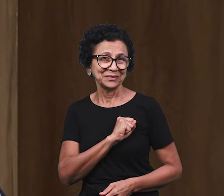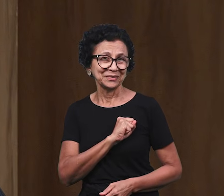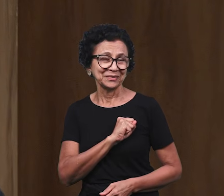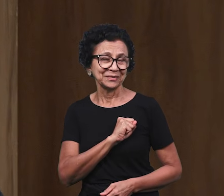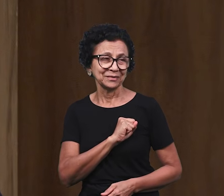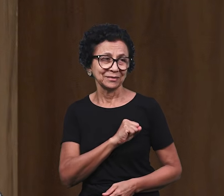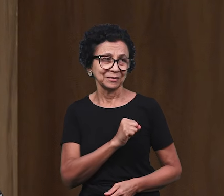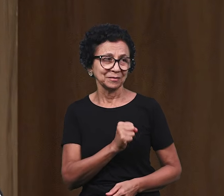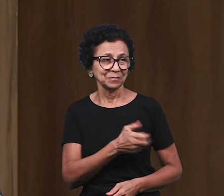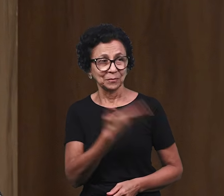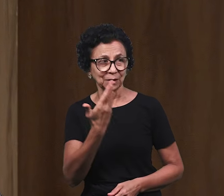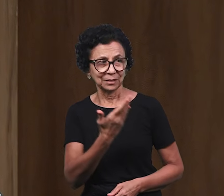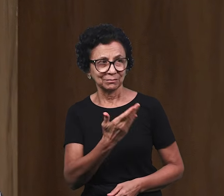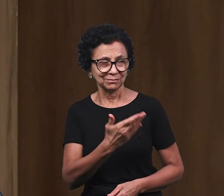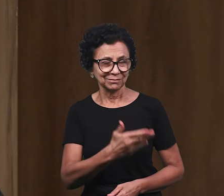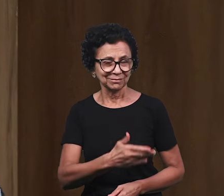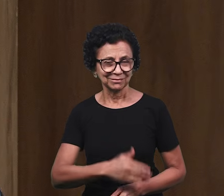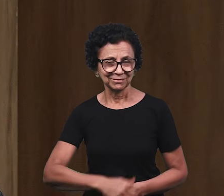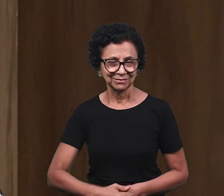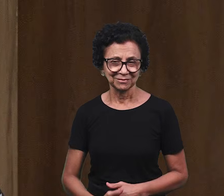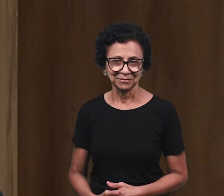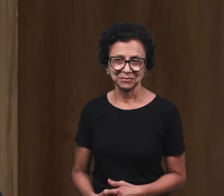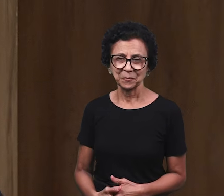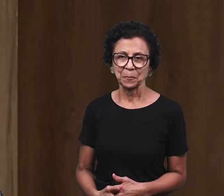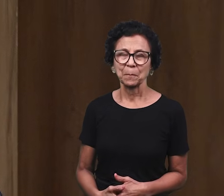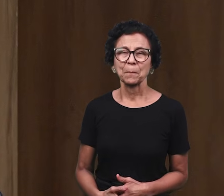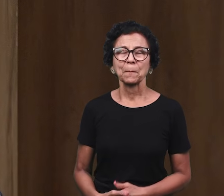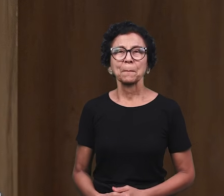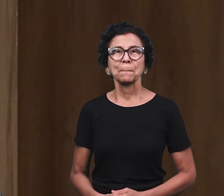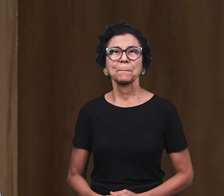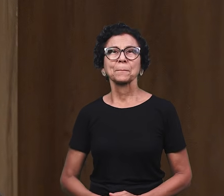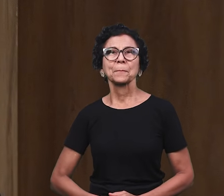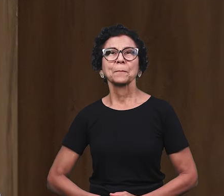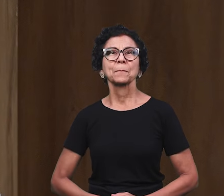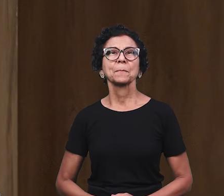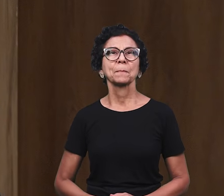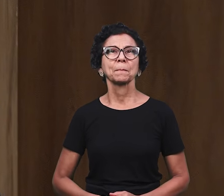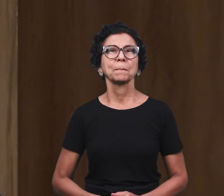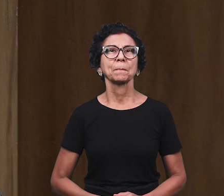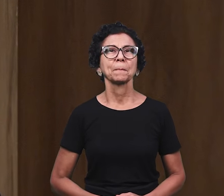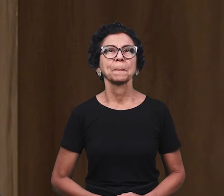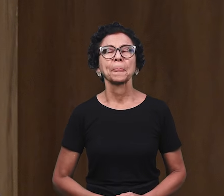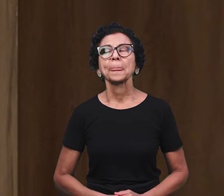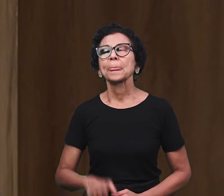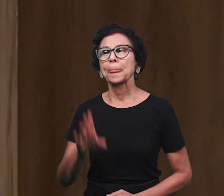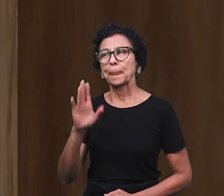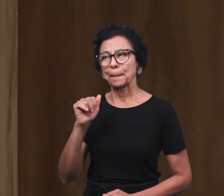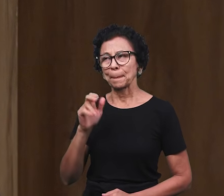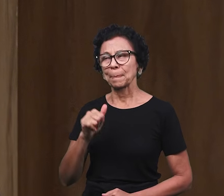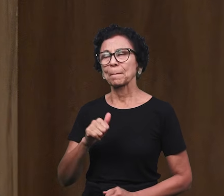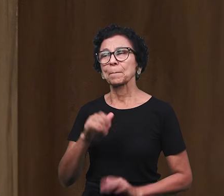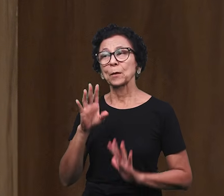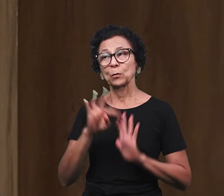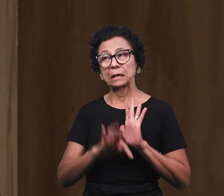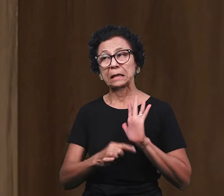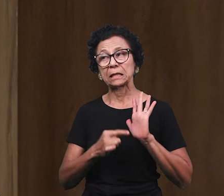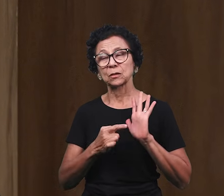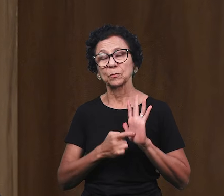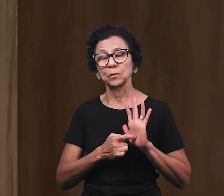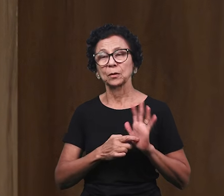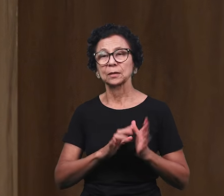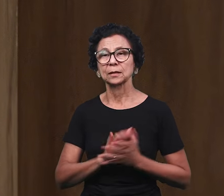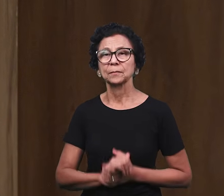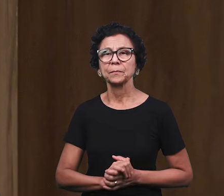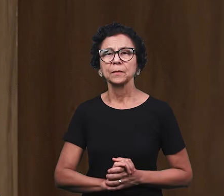Segura essa. Interessante a pergunta. Mas vamos já responder com um texto bíblico. Deus amou